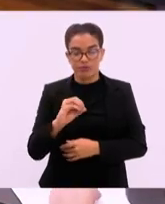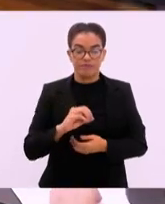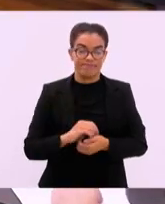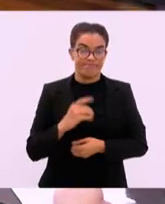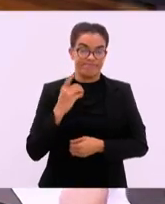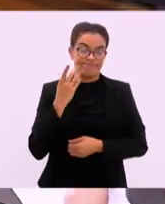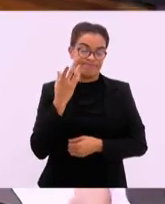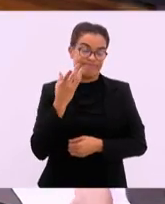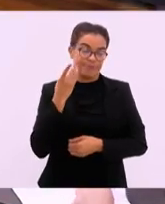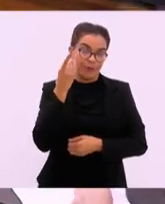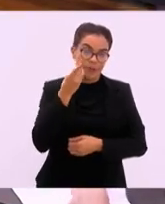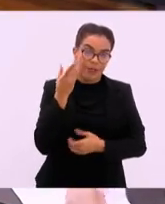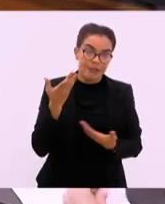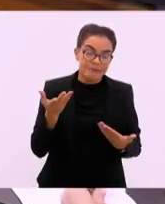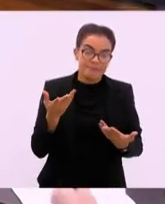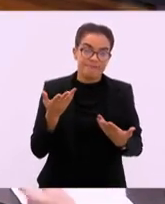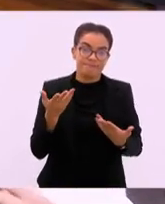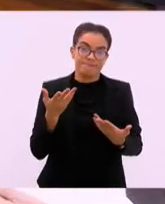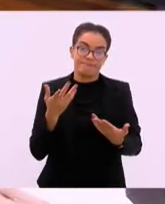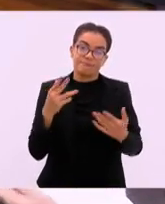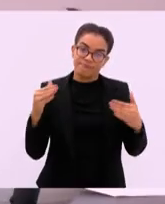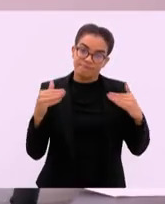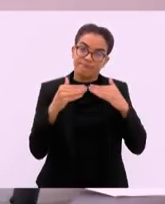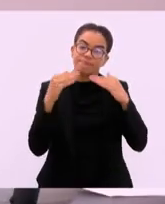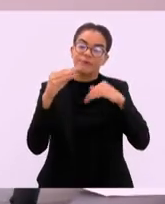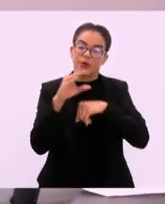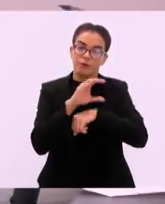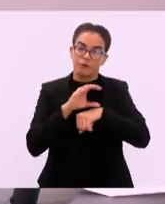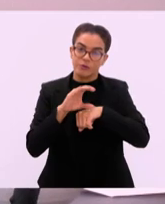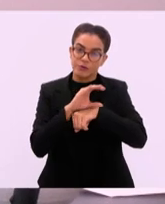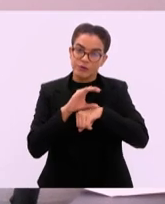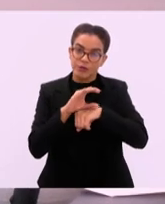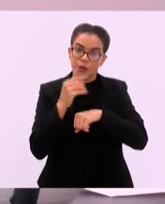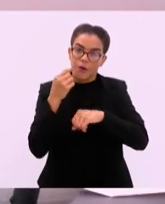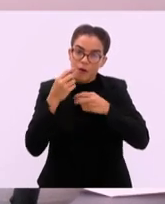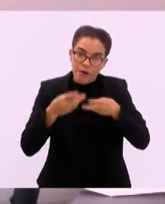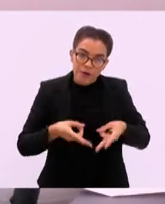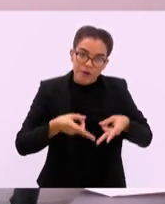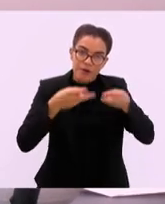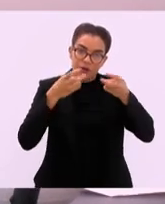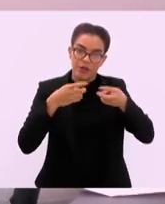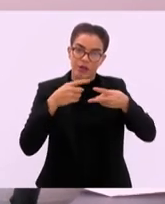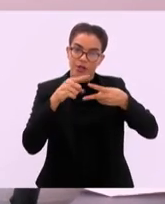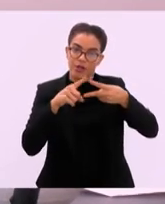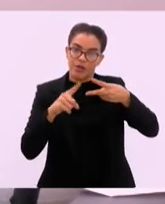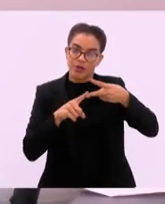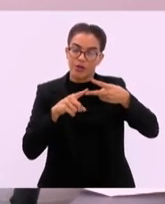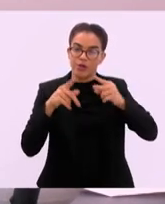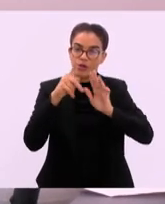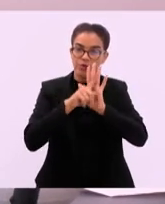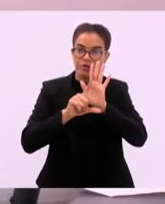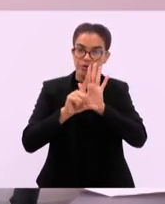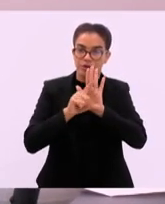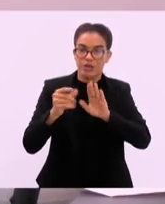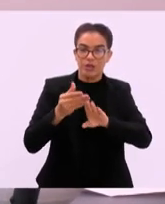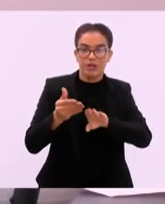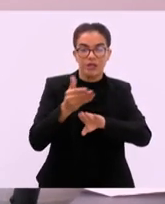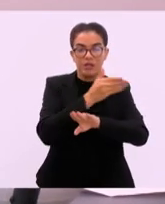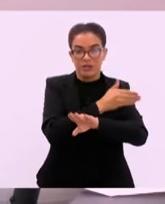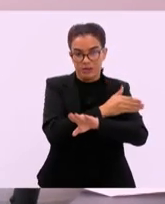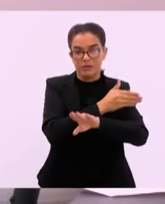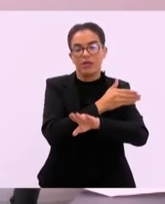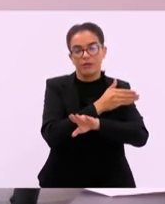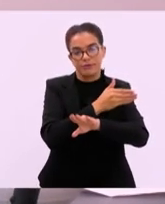Presidente, o parecer é pela condicionalidade. Eu tive o zelo de observar que tinham dois projetos anteriores a esses,